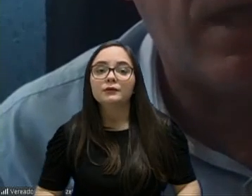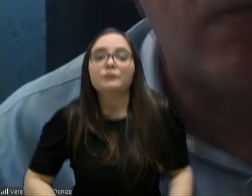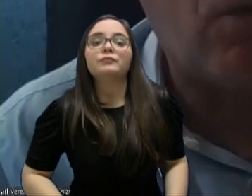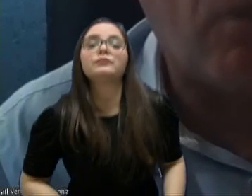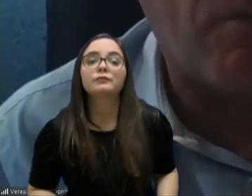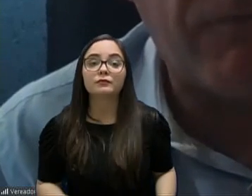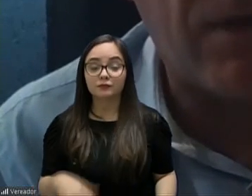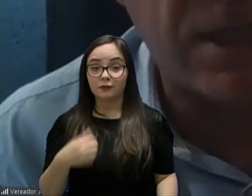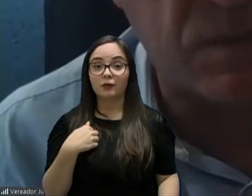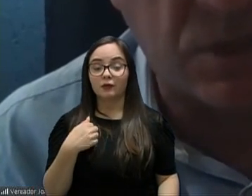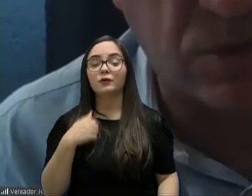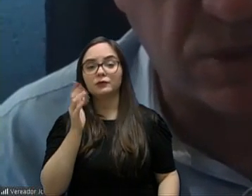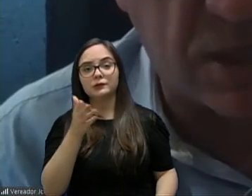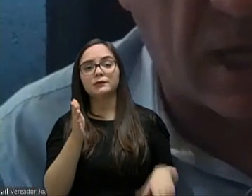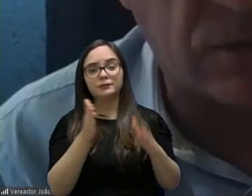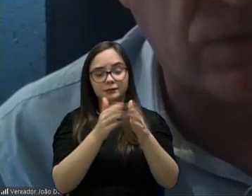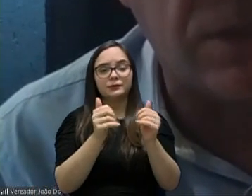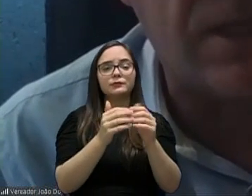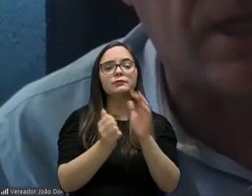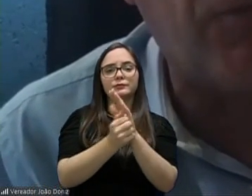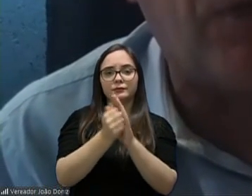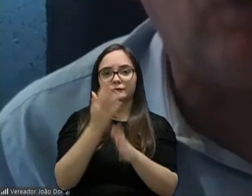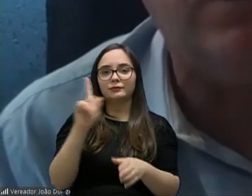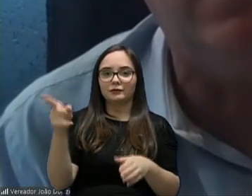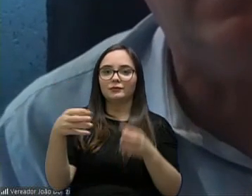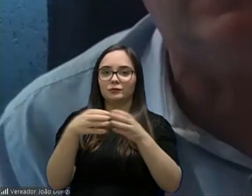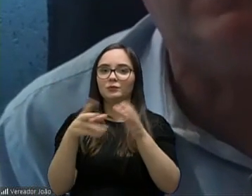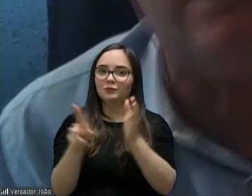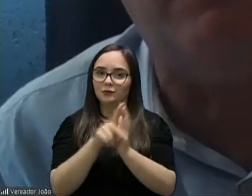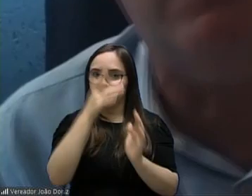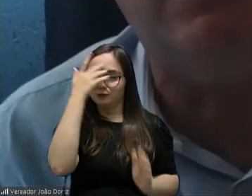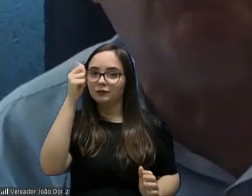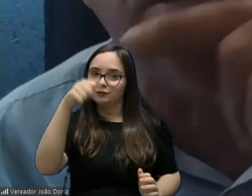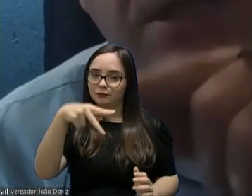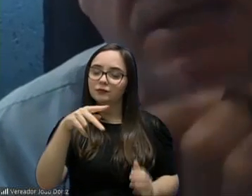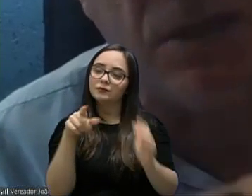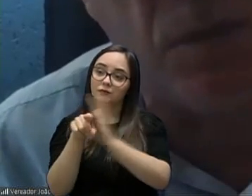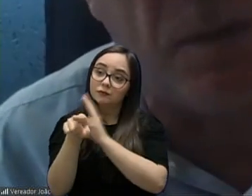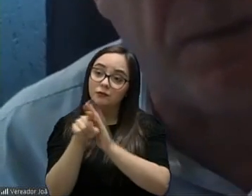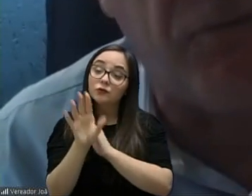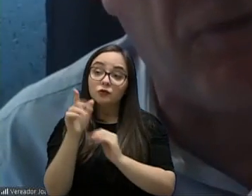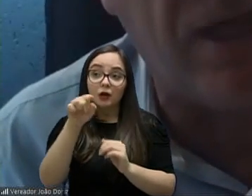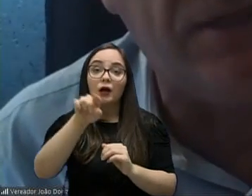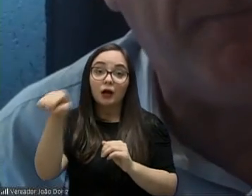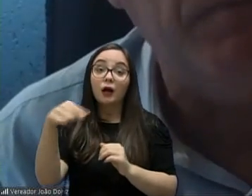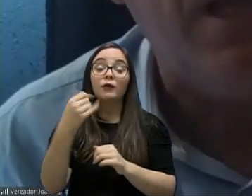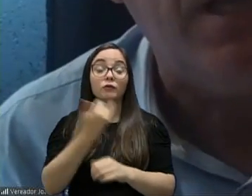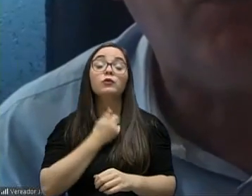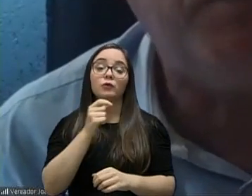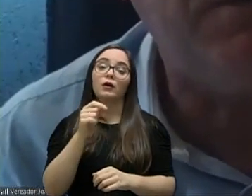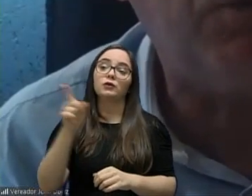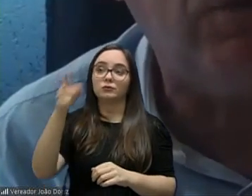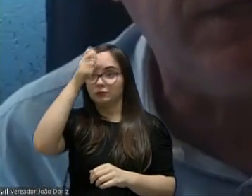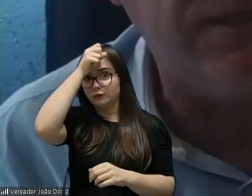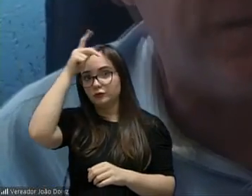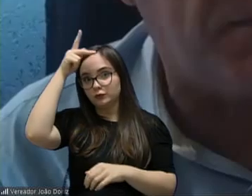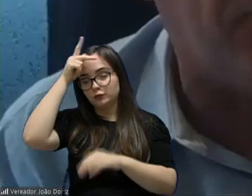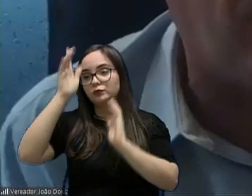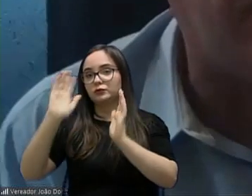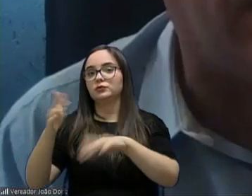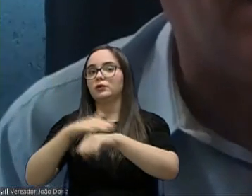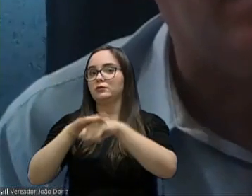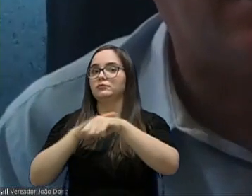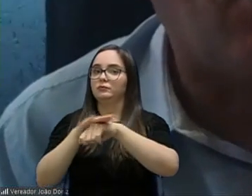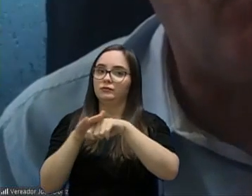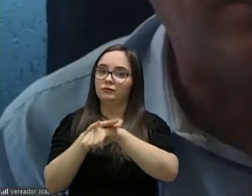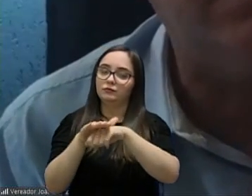Então, eu cobrei várias vezes o sindicato falou que estava em conversação com a prefeita, e eu vou pedir para o líder da